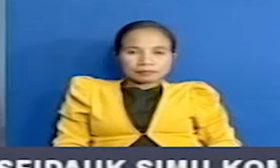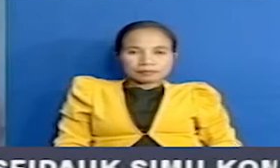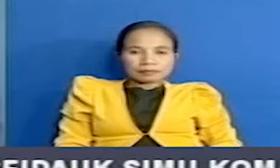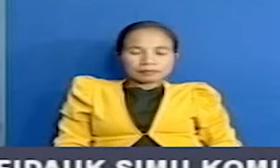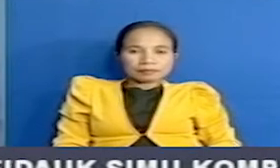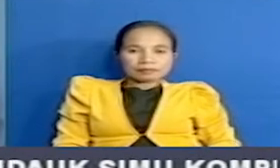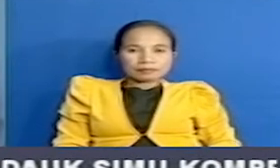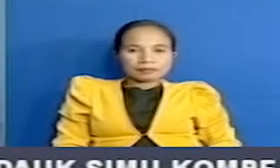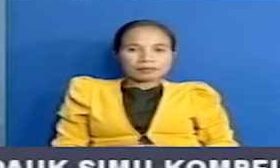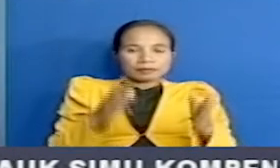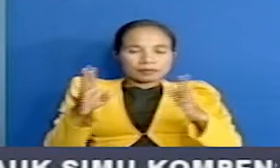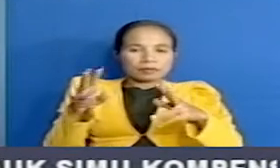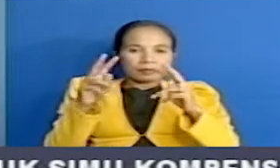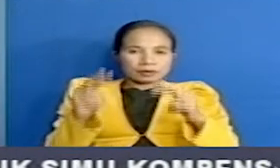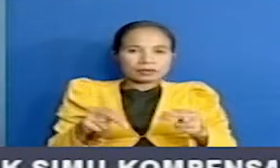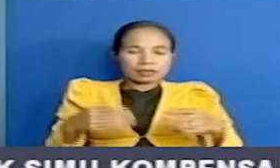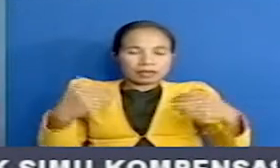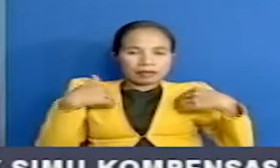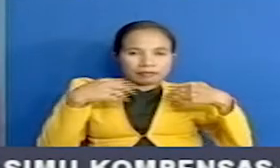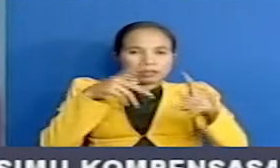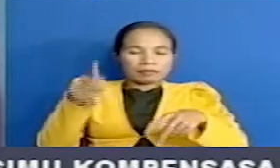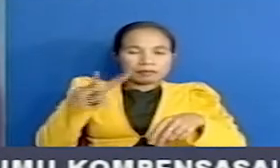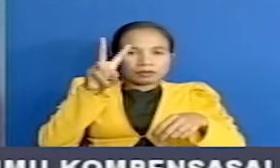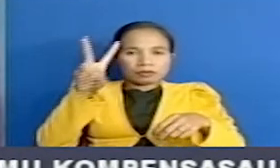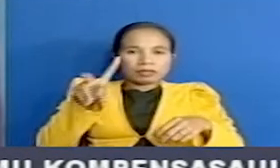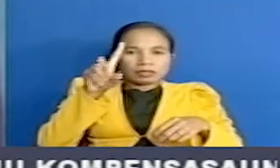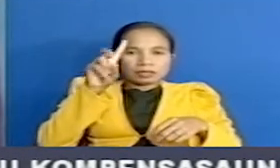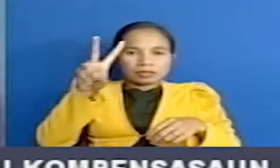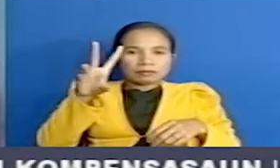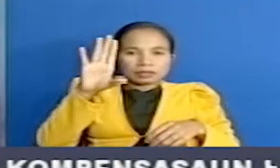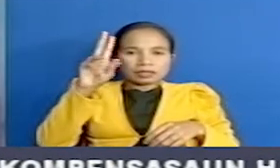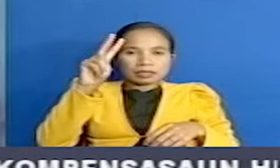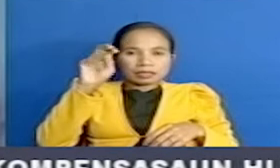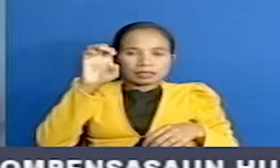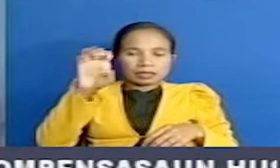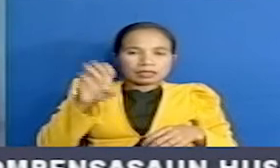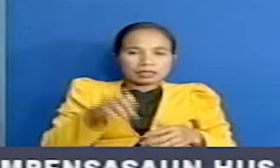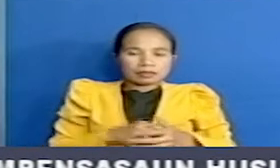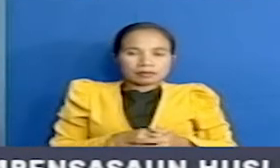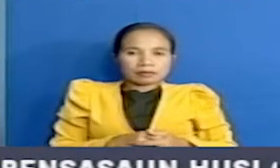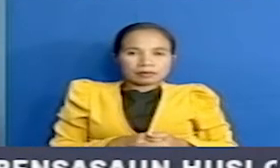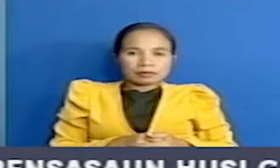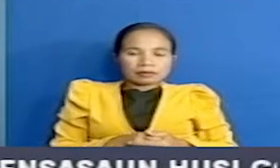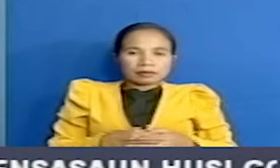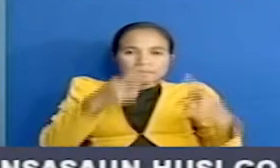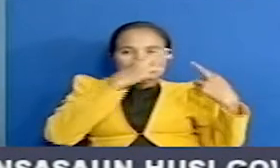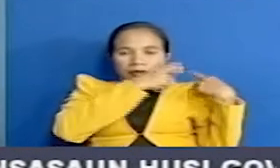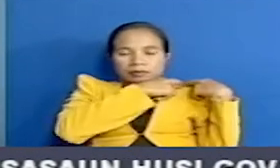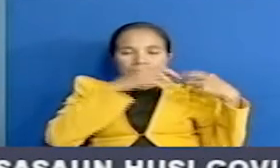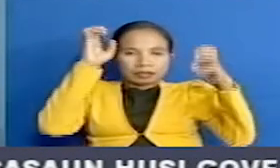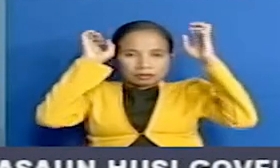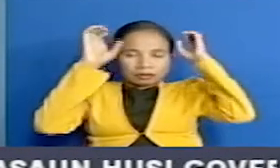né? Precisa e órgão eleitoral, rua, ida, mas sem, né? Nini papel ida maka edukasaun